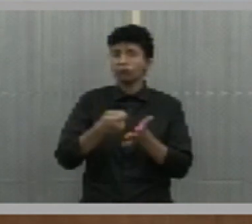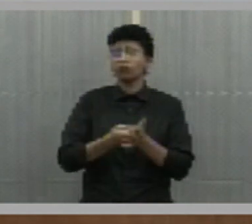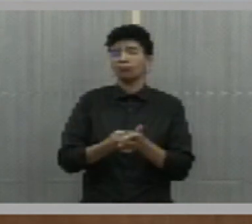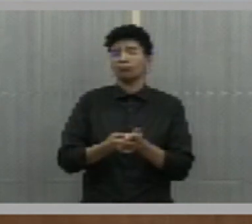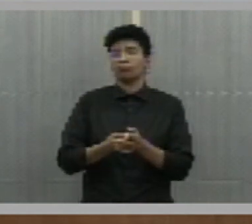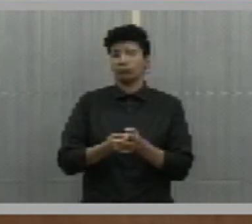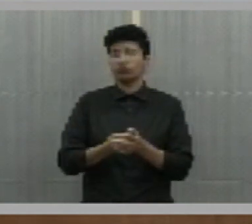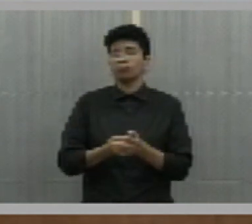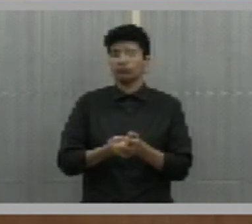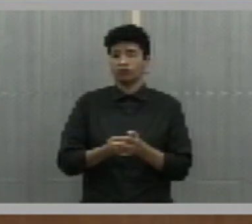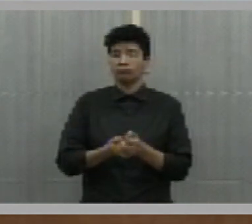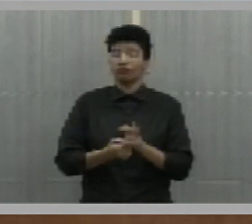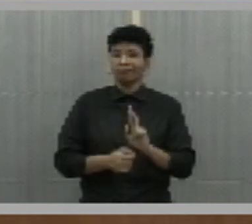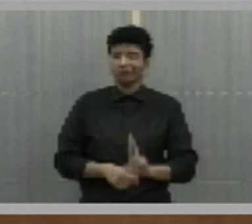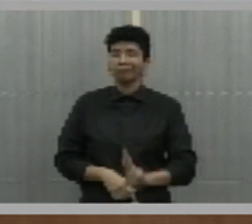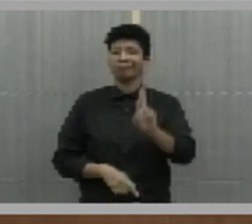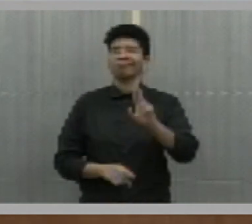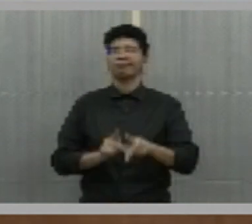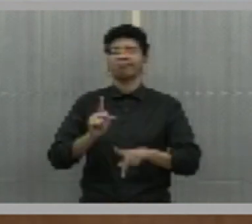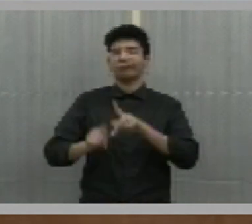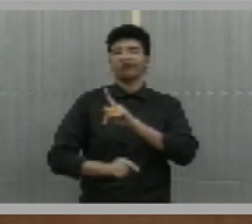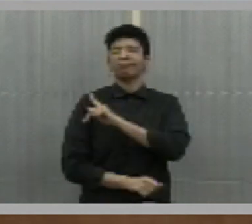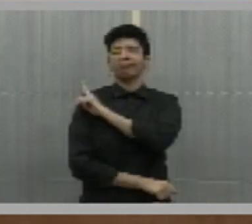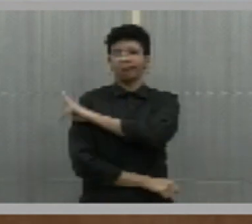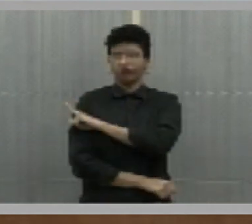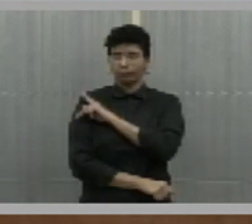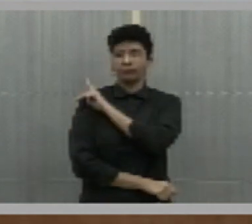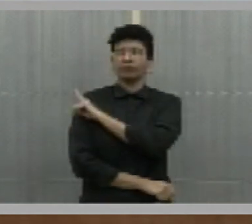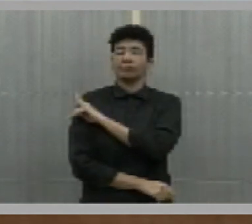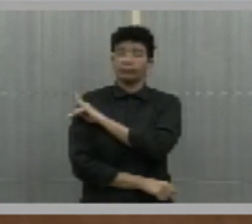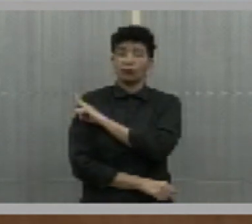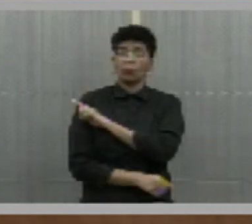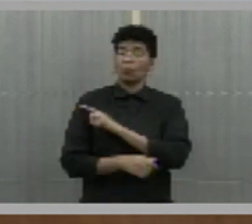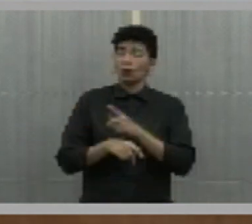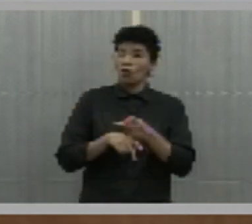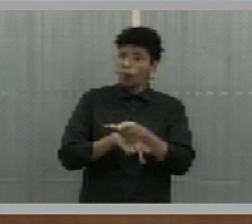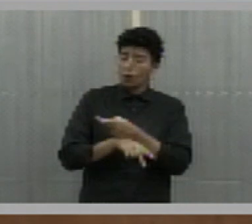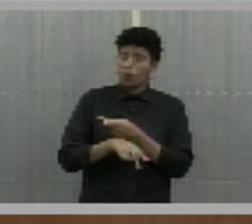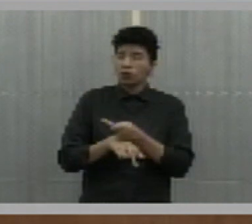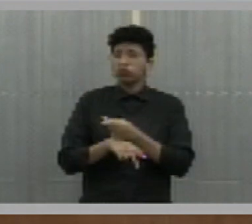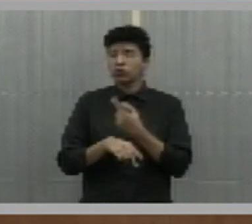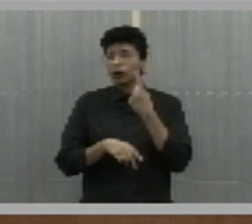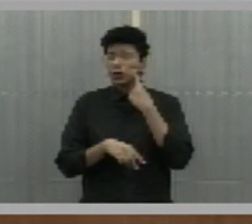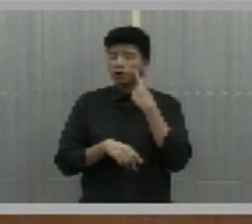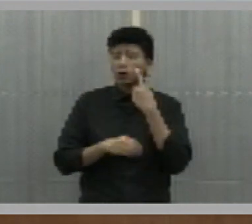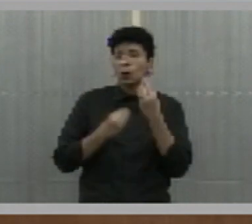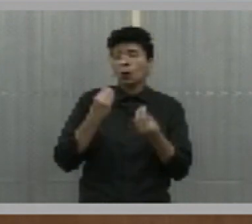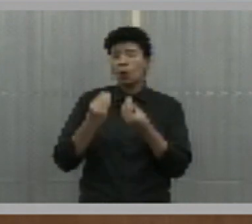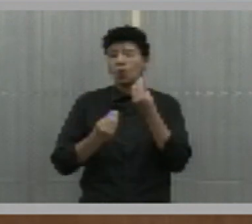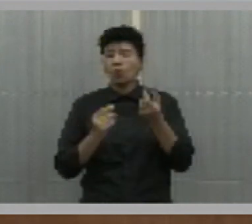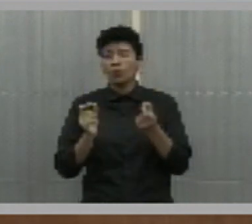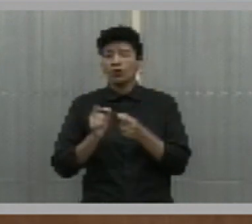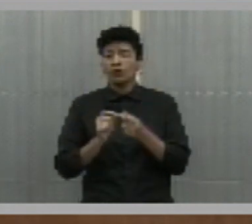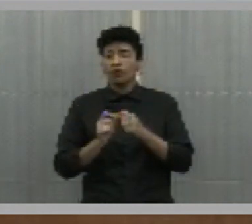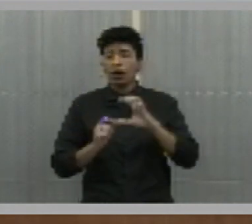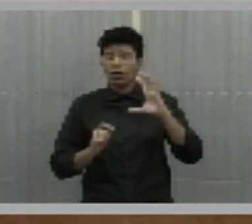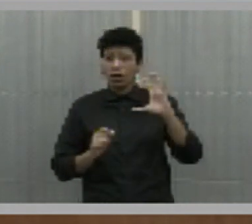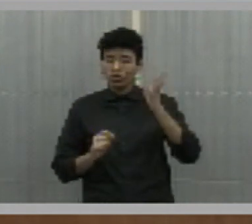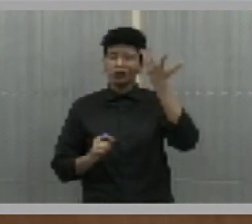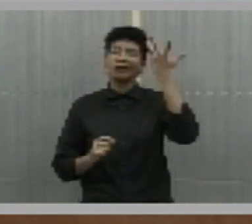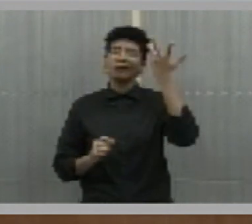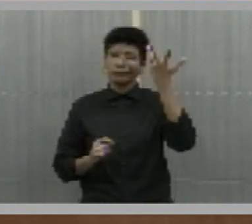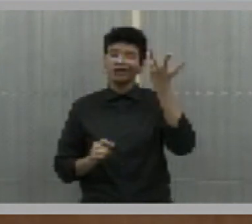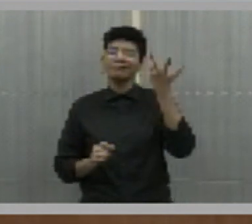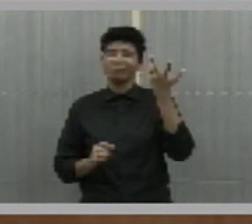como representantes do povo do Piauí, buscarmos uma discussão que seja frutífera, que